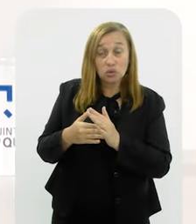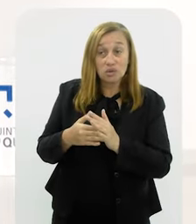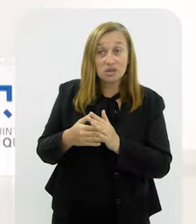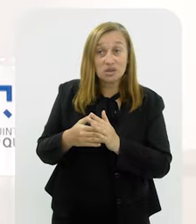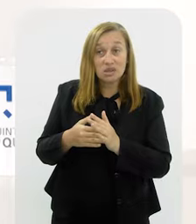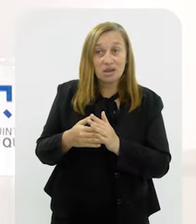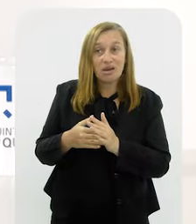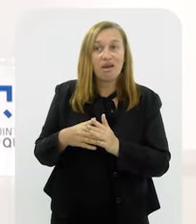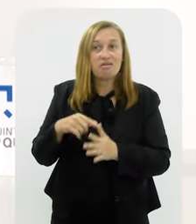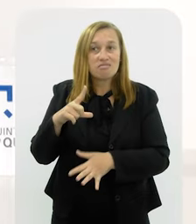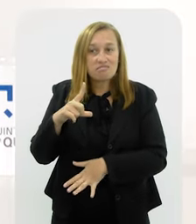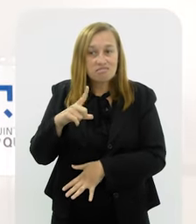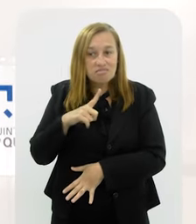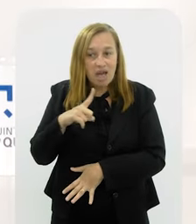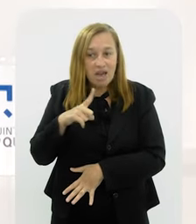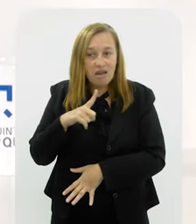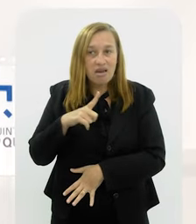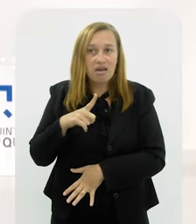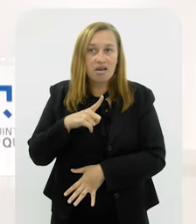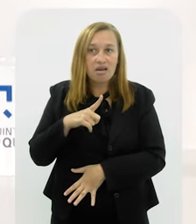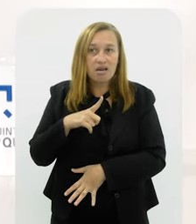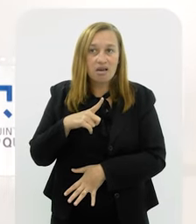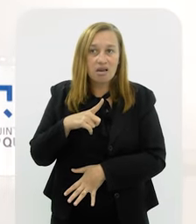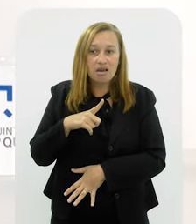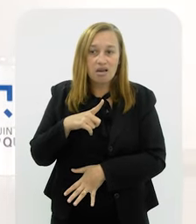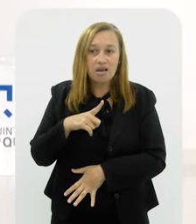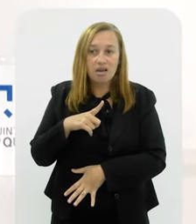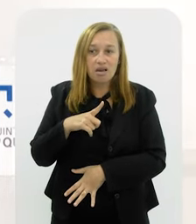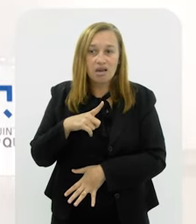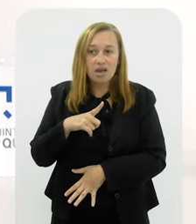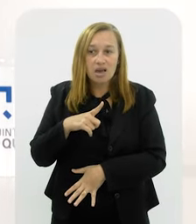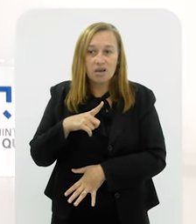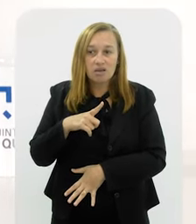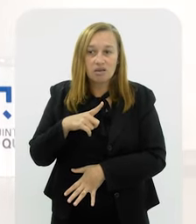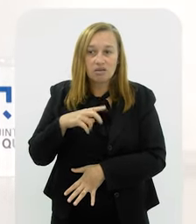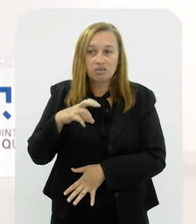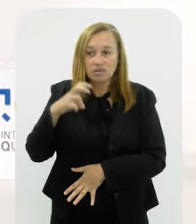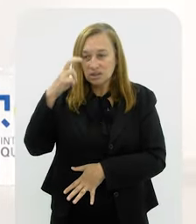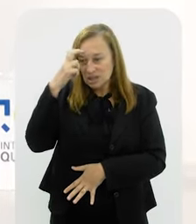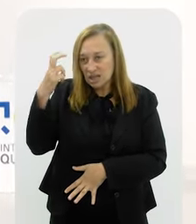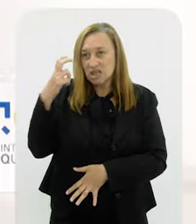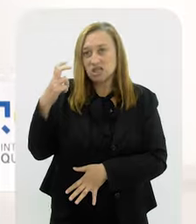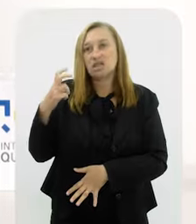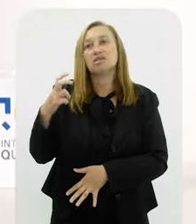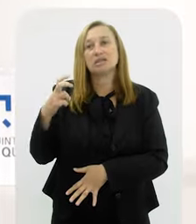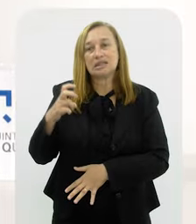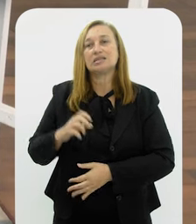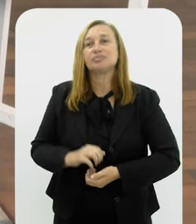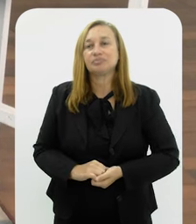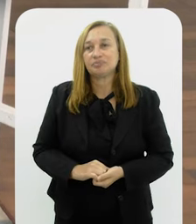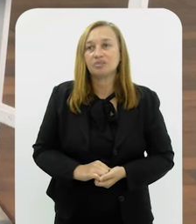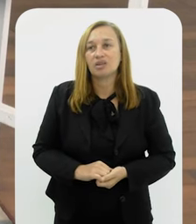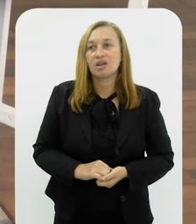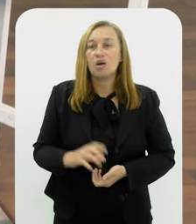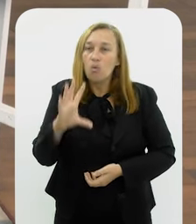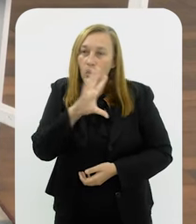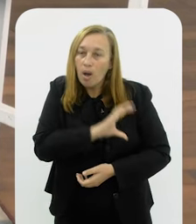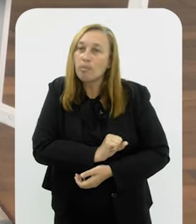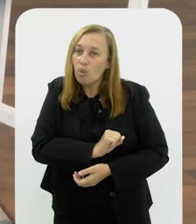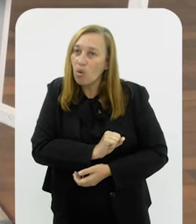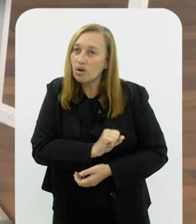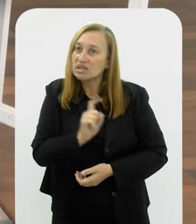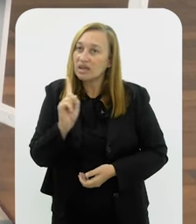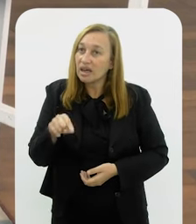eles têm uma figura ali que... Todo mundo toma benção, que é o Elma, né? Ah, sem dúvida. O Elma, não